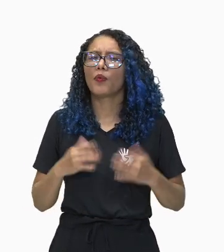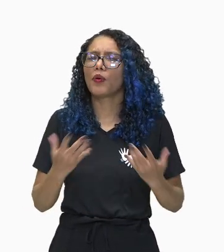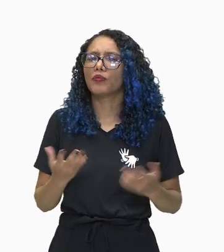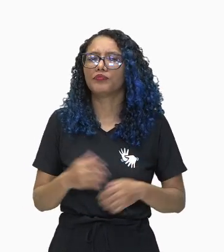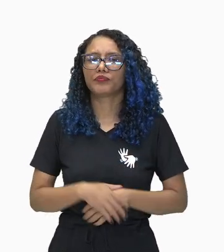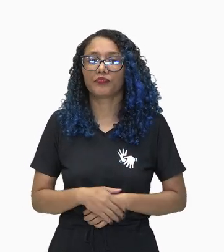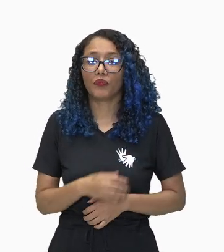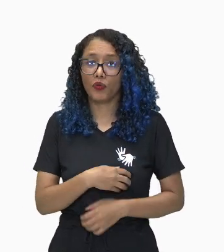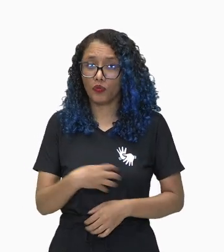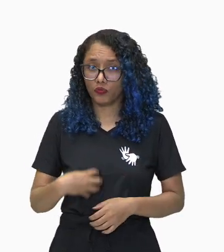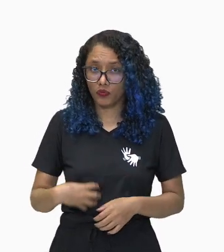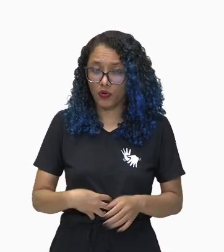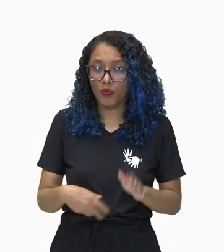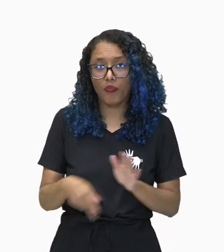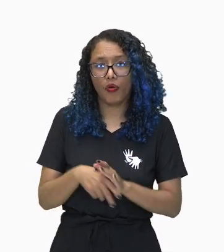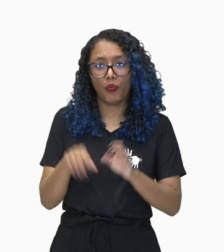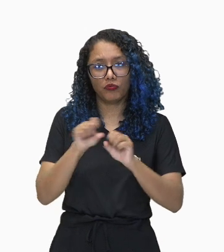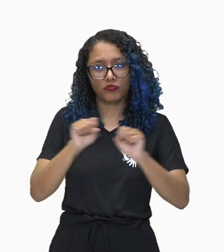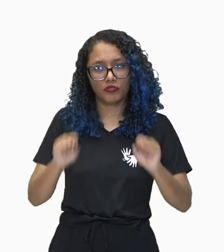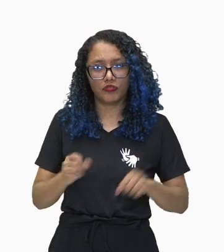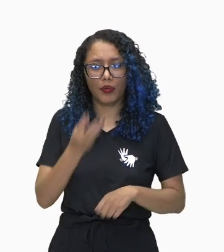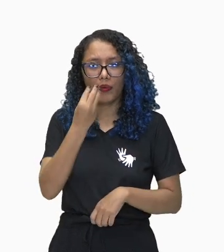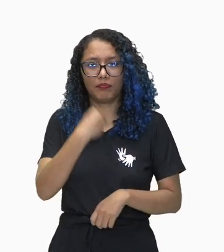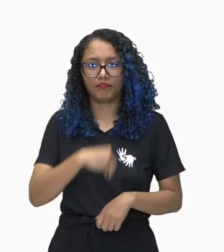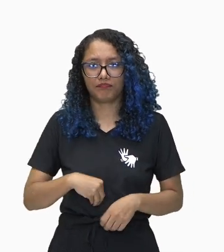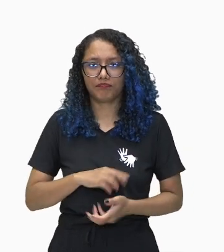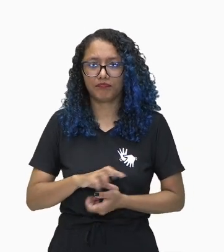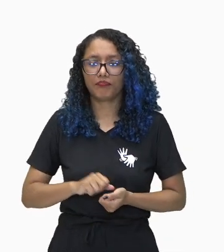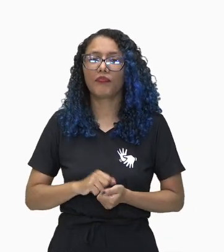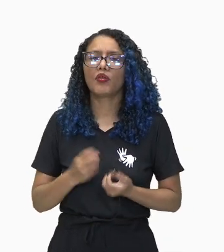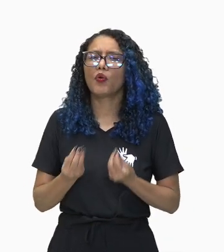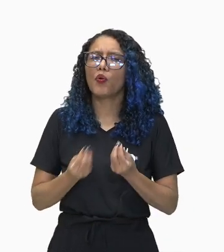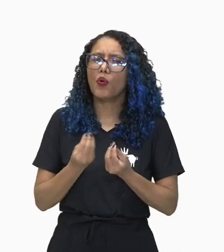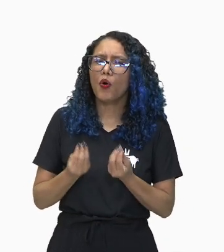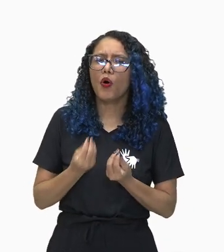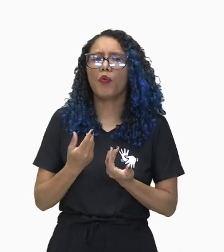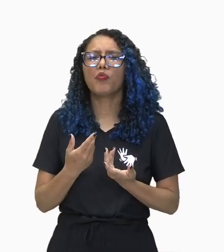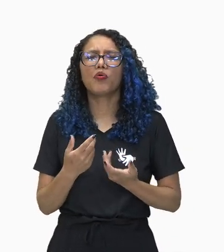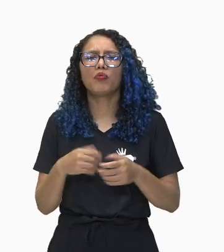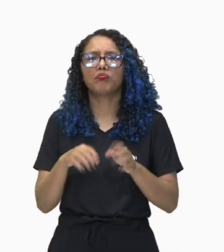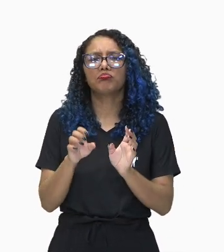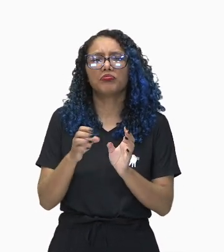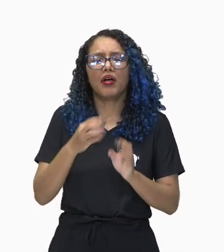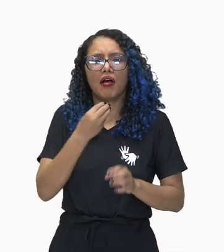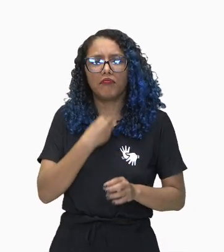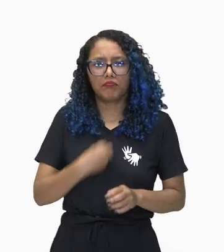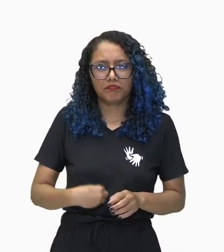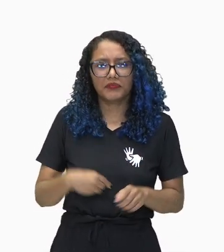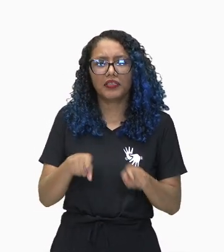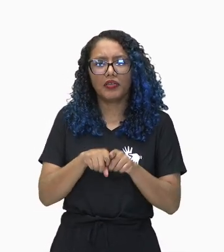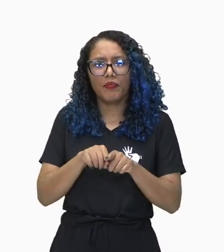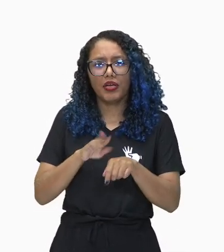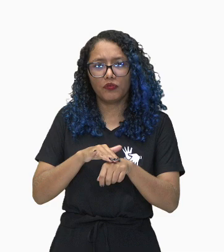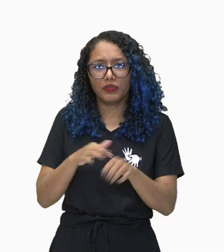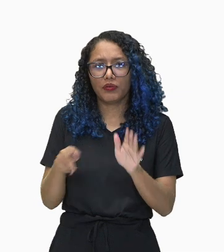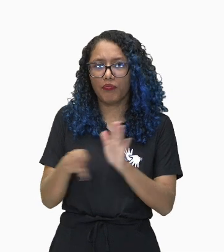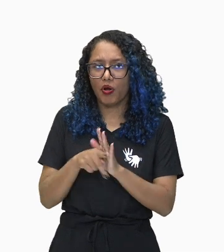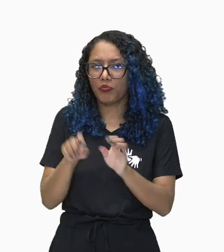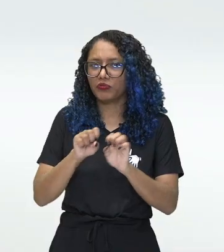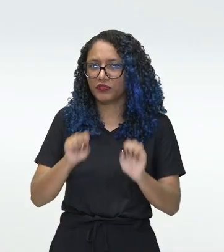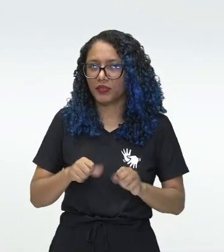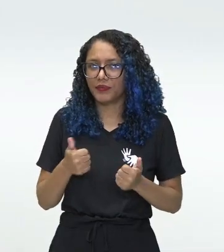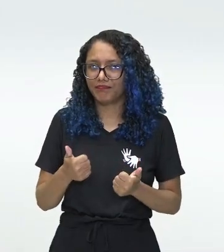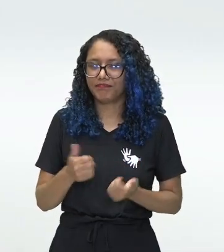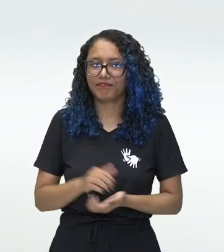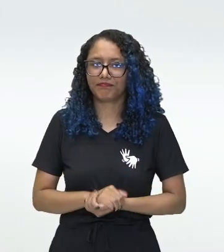objeto, componentes do sistema digestório, fisiologia da digestão e doenças do sistema digestório. Vamos